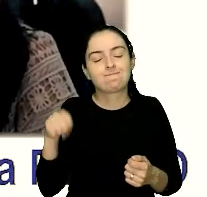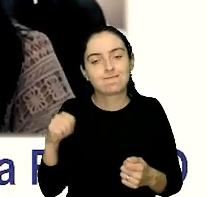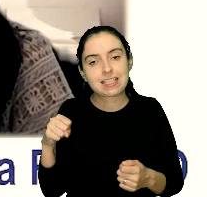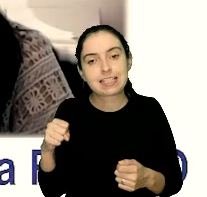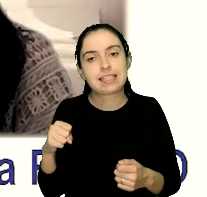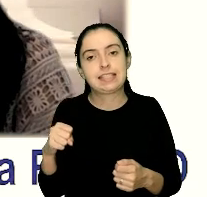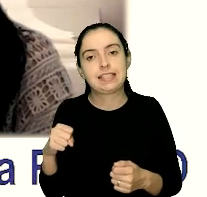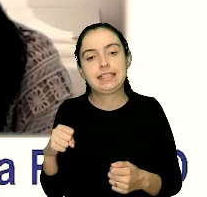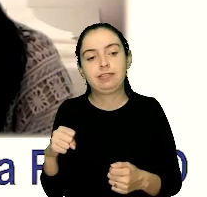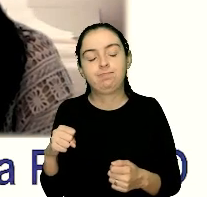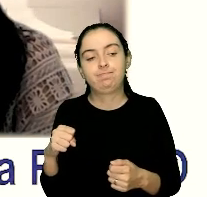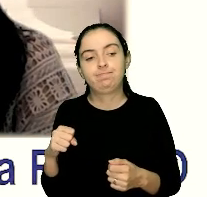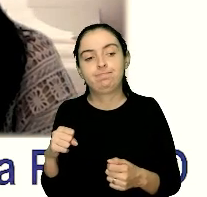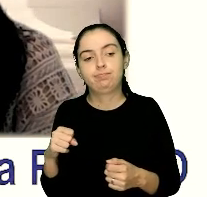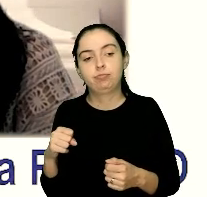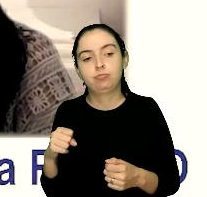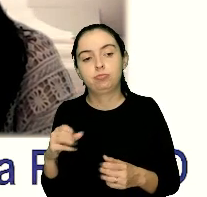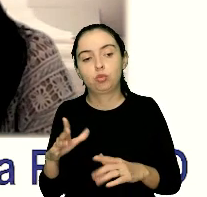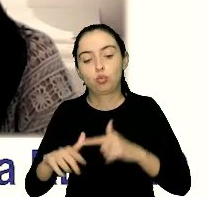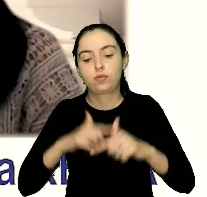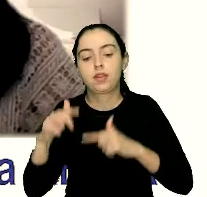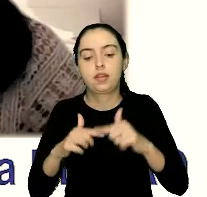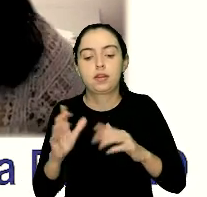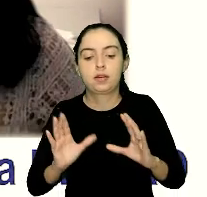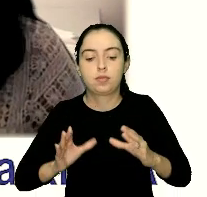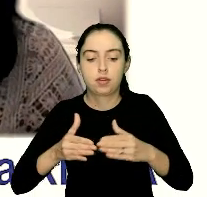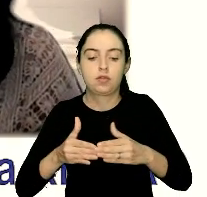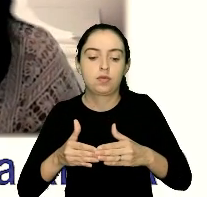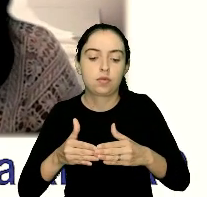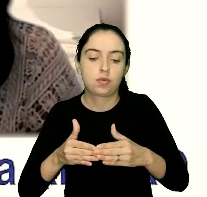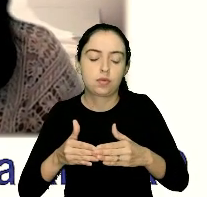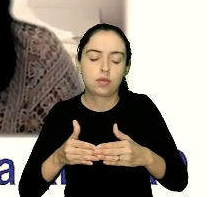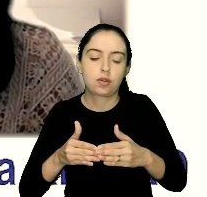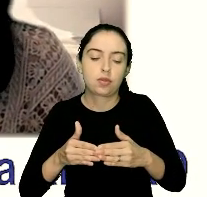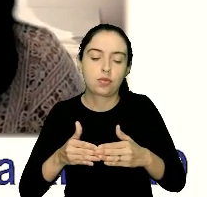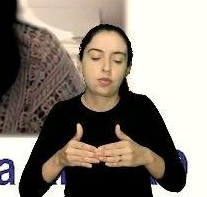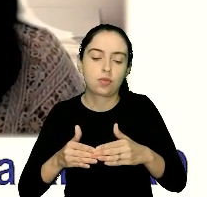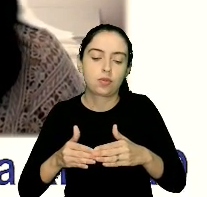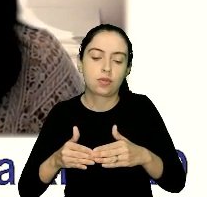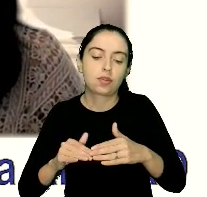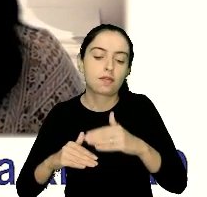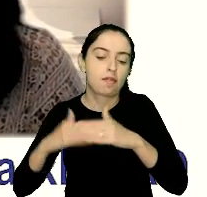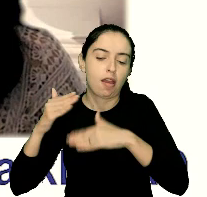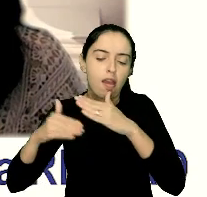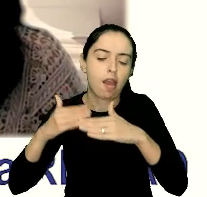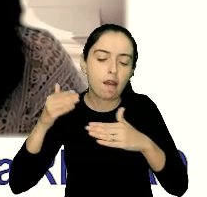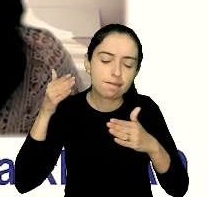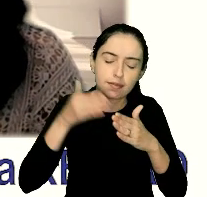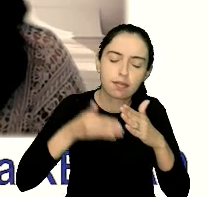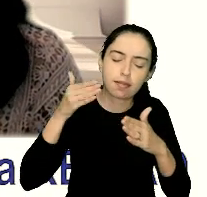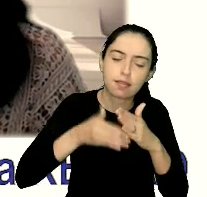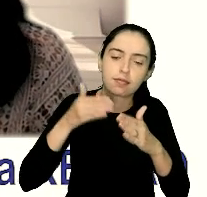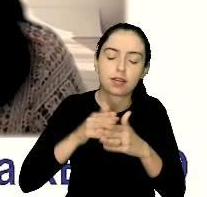de trabalho ao qual eu venho me dedicando tem realmente um